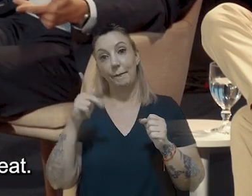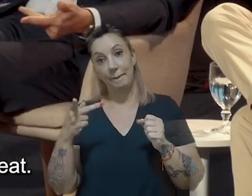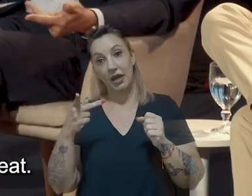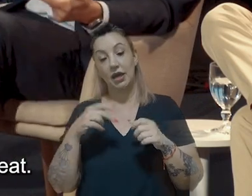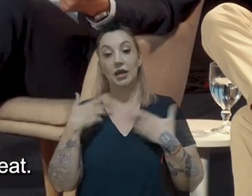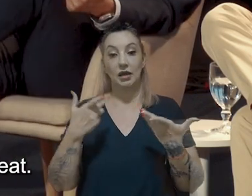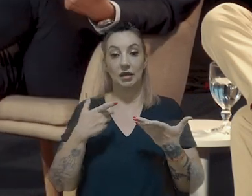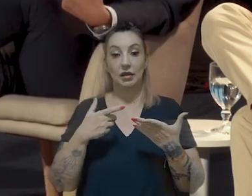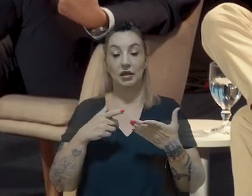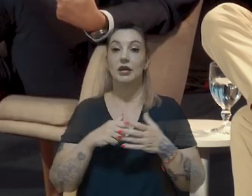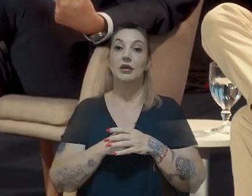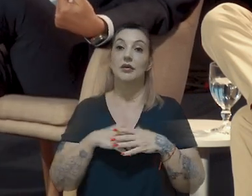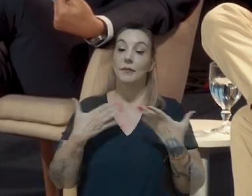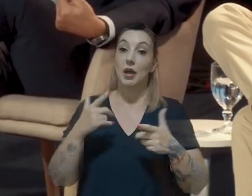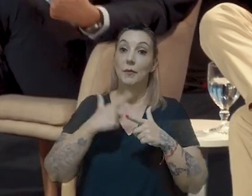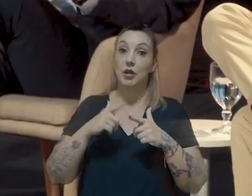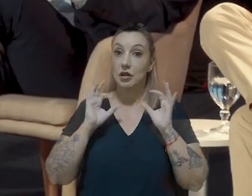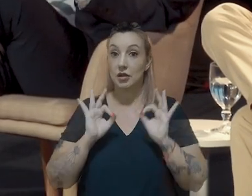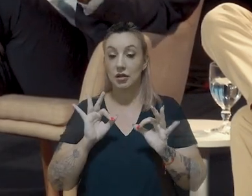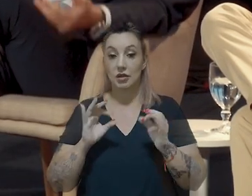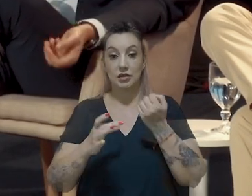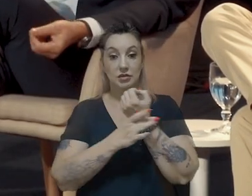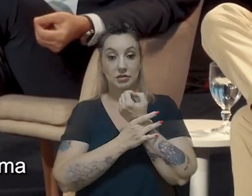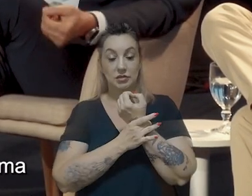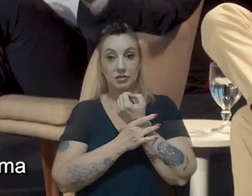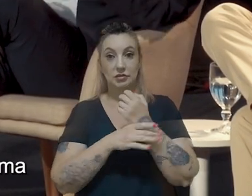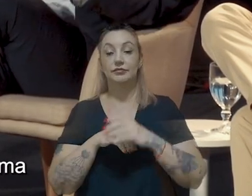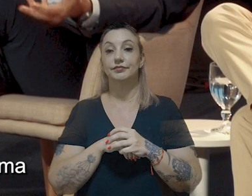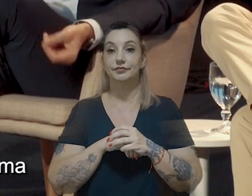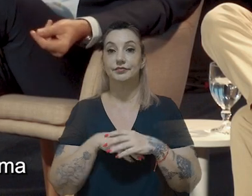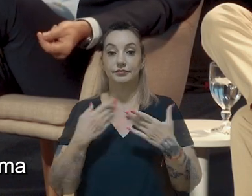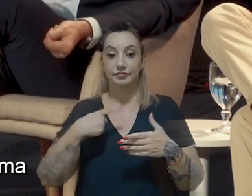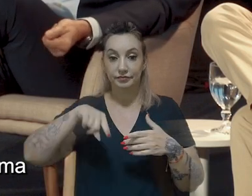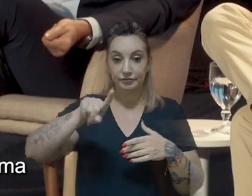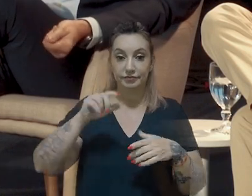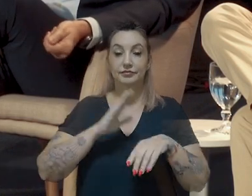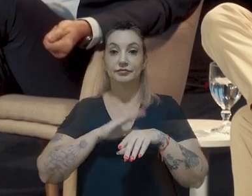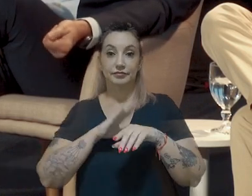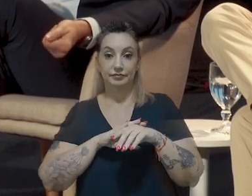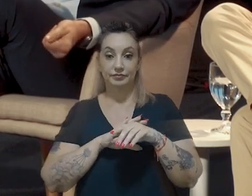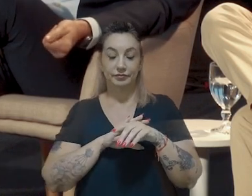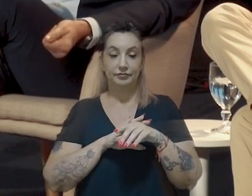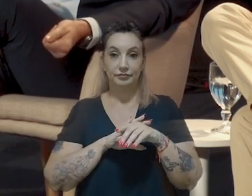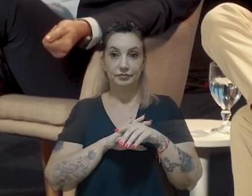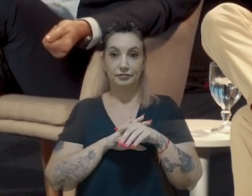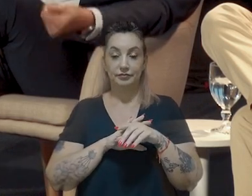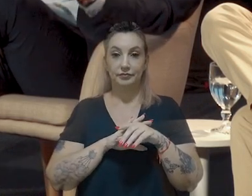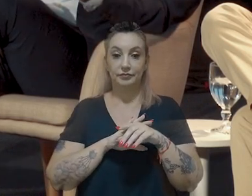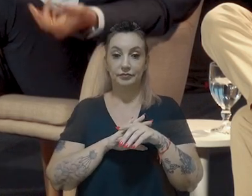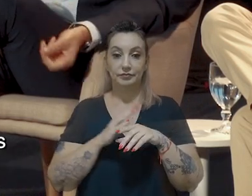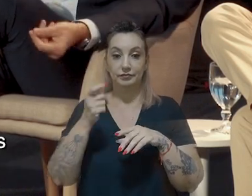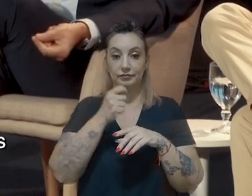vamos levar Levar redes Mas o problema Ali era segurança alimentar então a gente foi lá e a gente fez uma uma uma